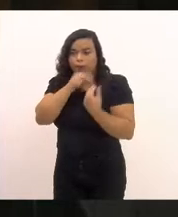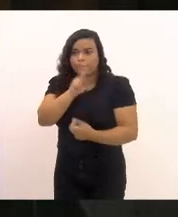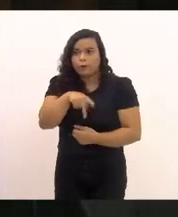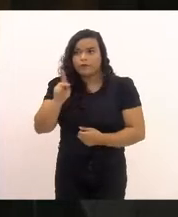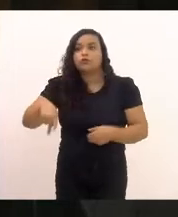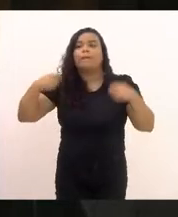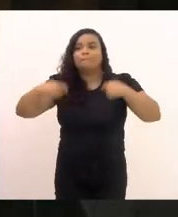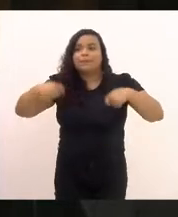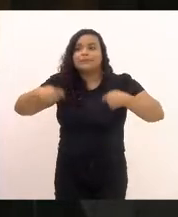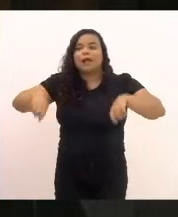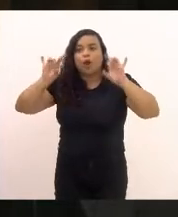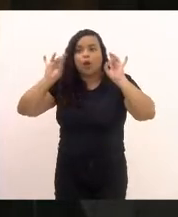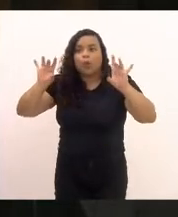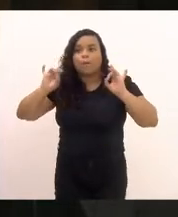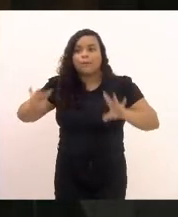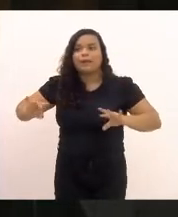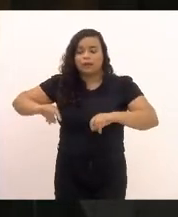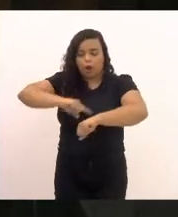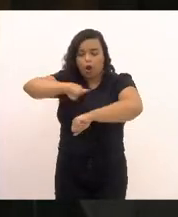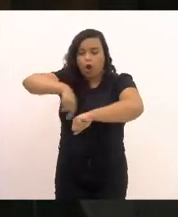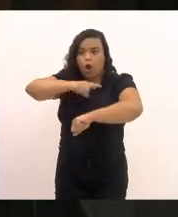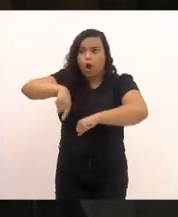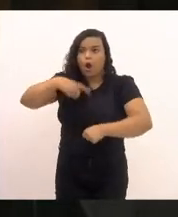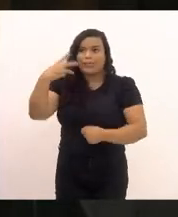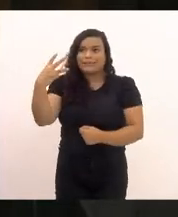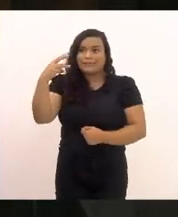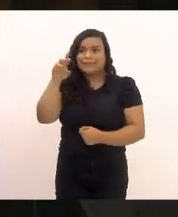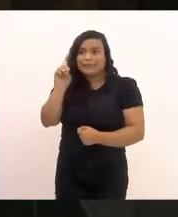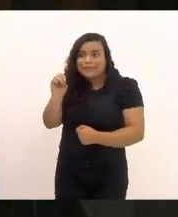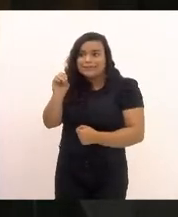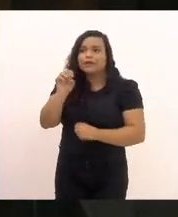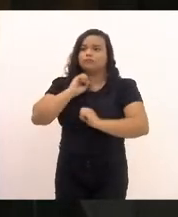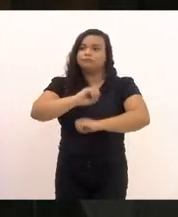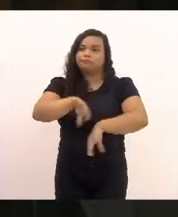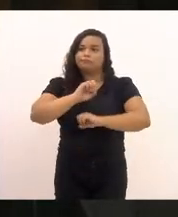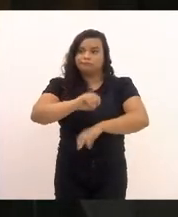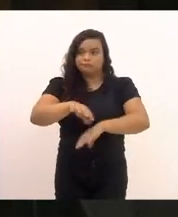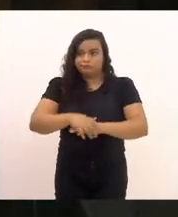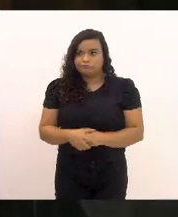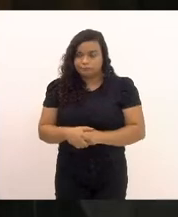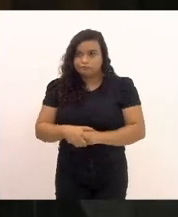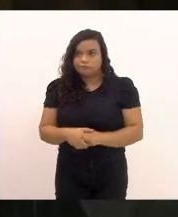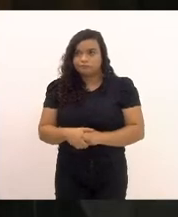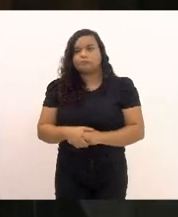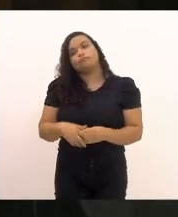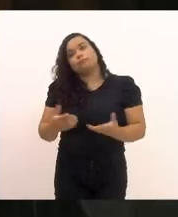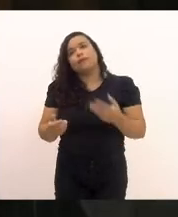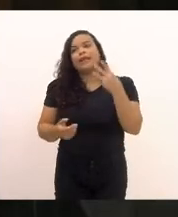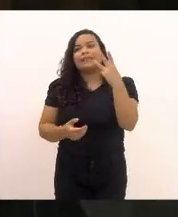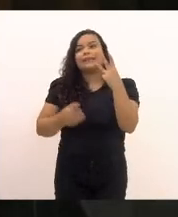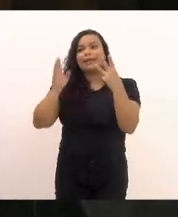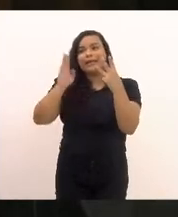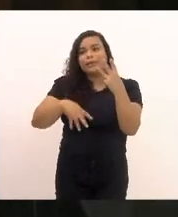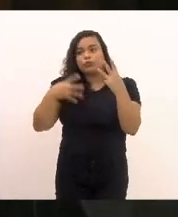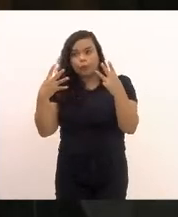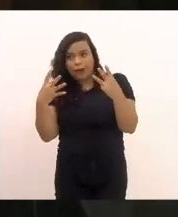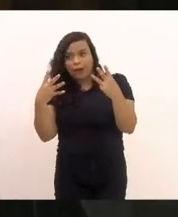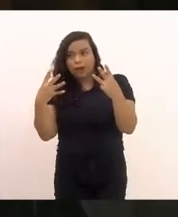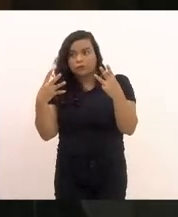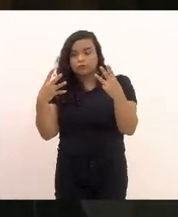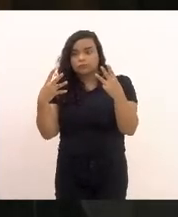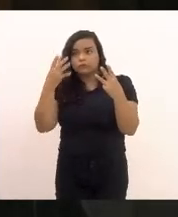na forma de 30 horas de regência, o que seriam 3/4 de regência e